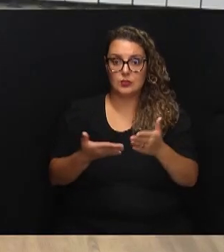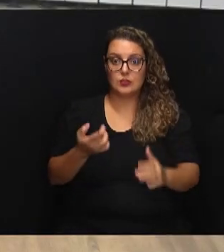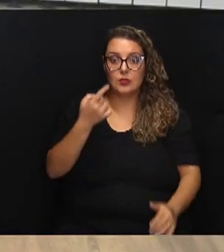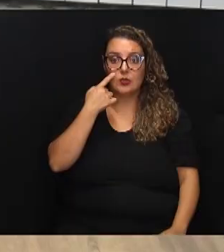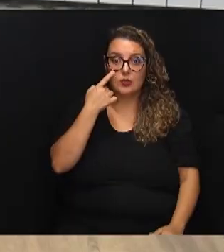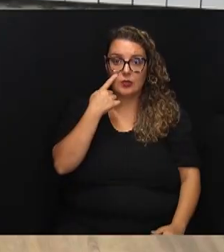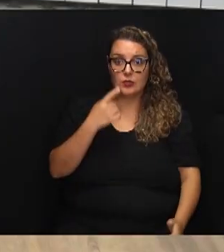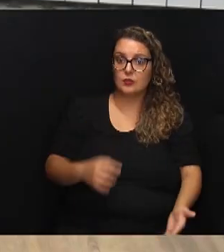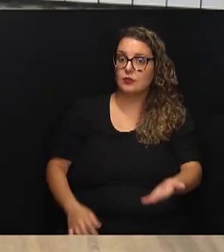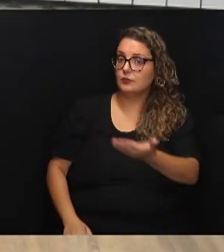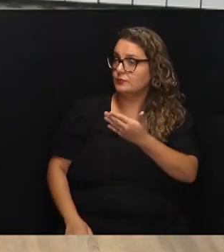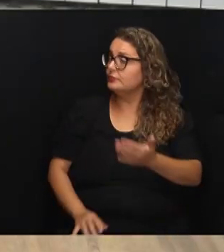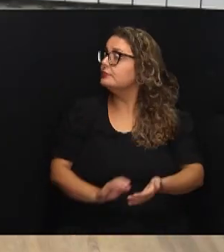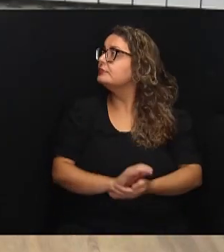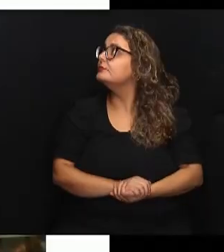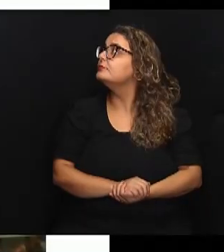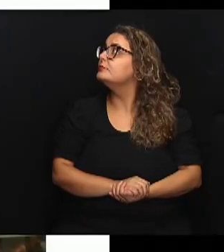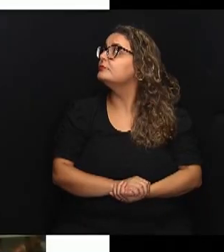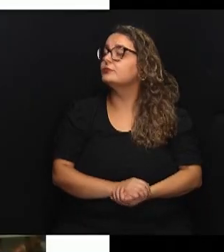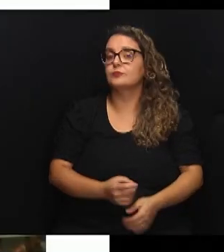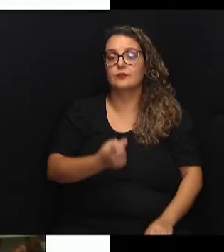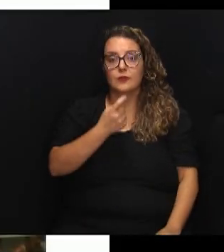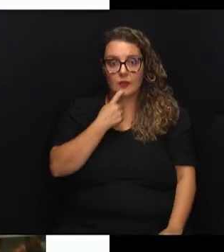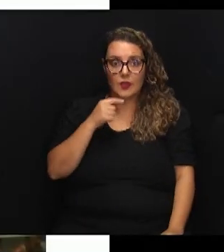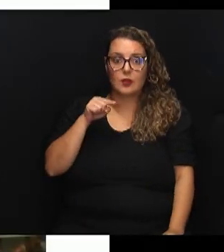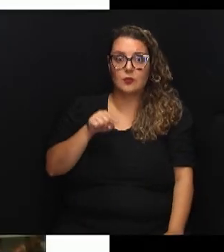deixei aqui pra gente, olha,